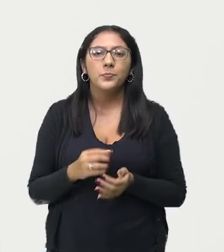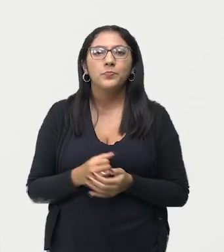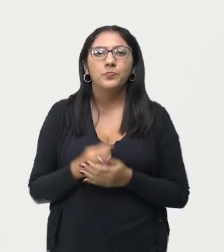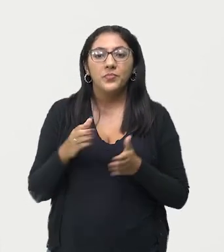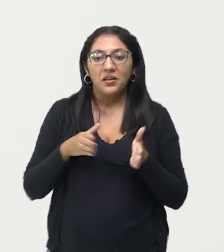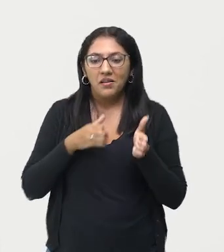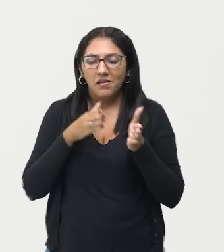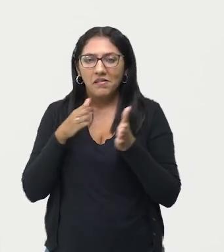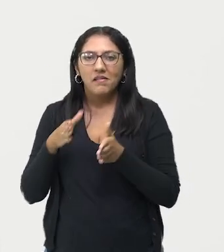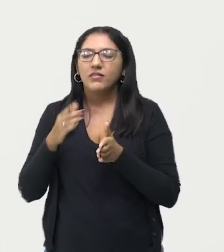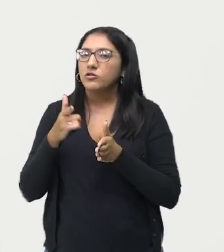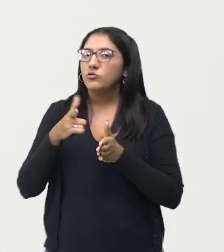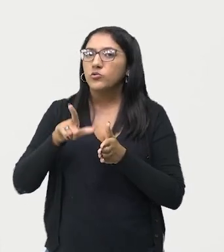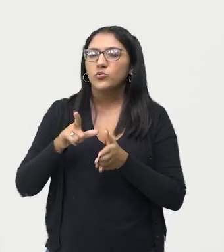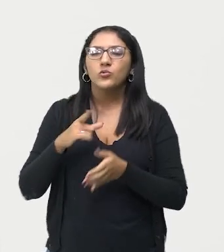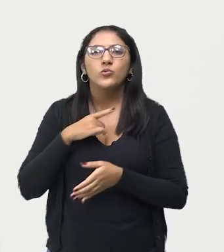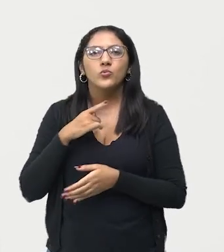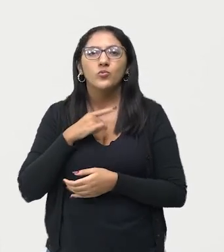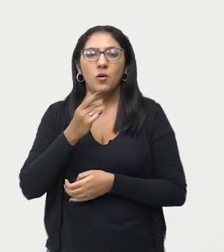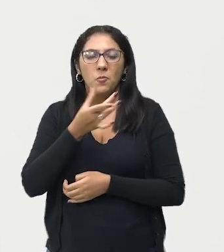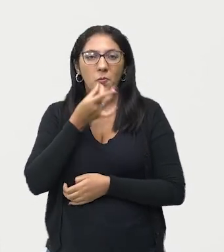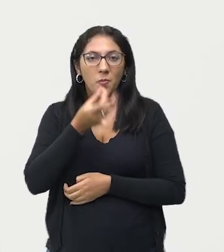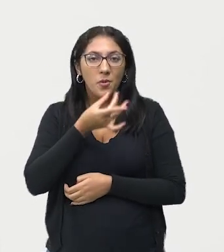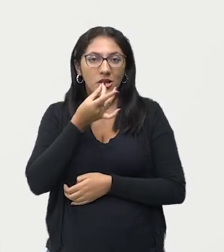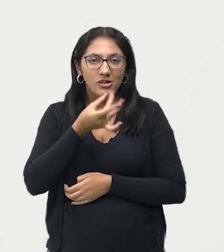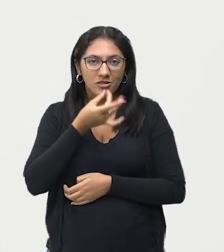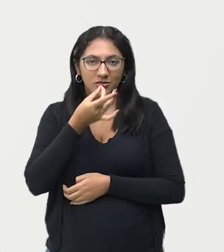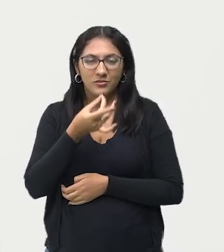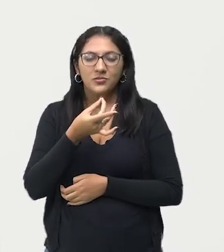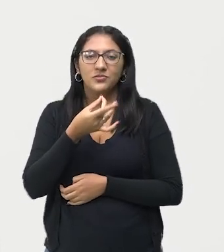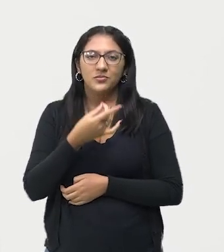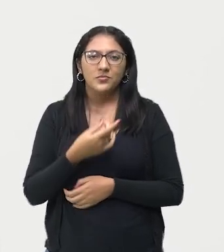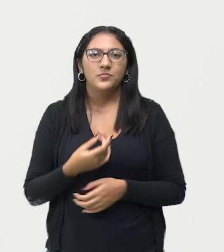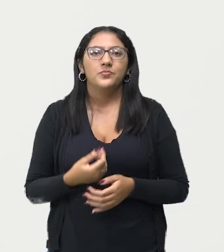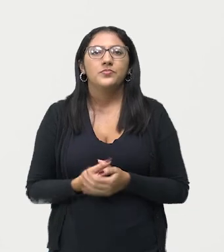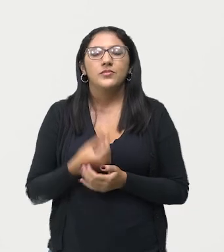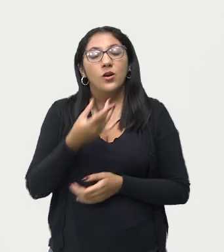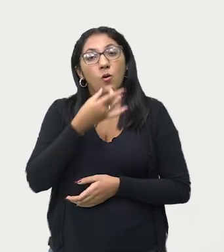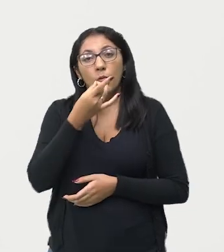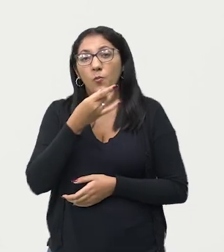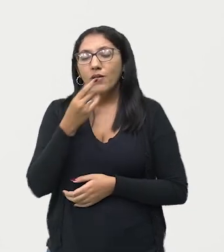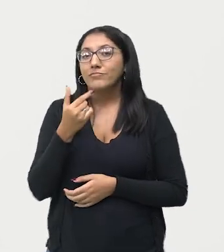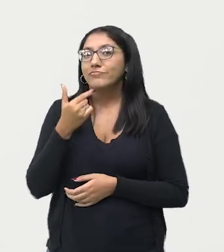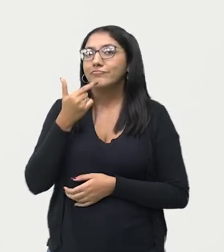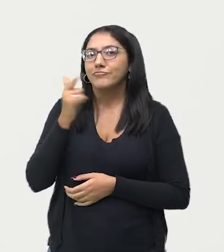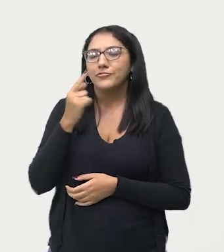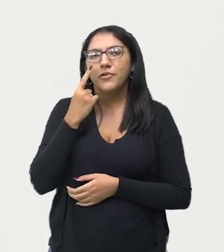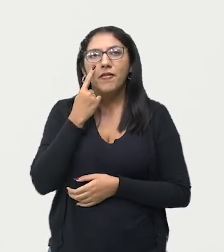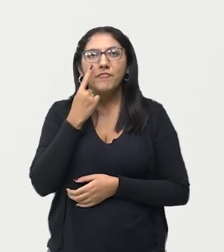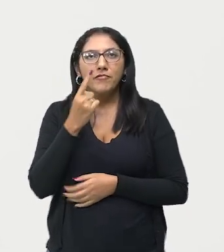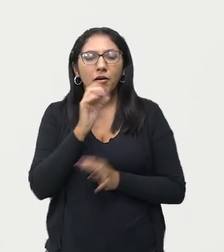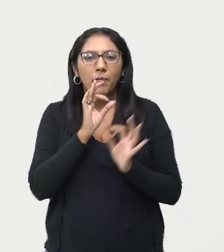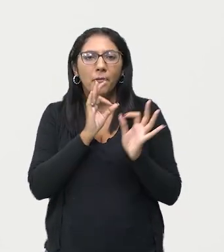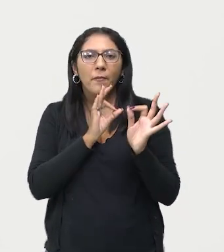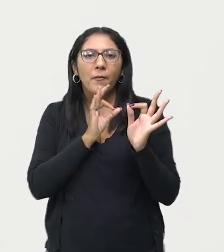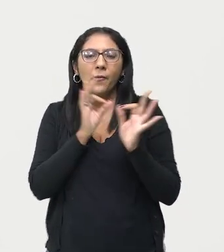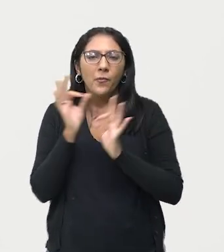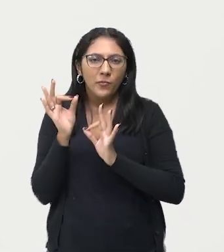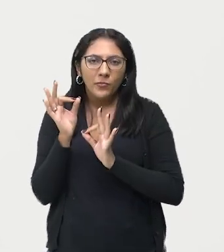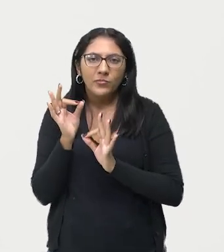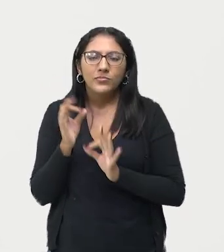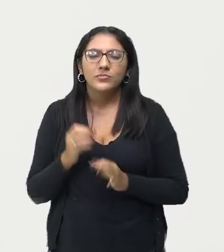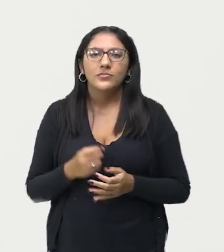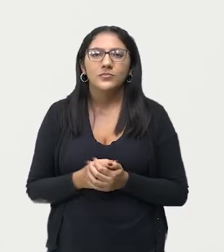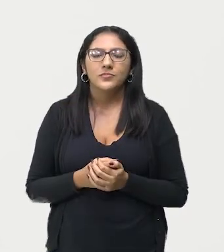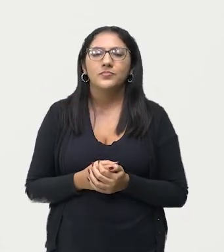aí, novamente, vem uma opinião dos outros sobre o fato acontecido. E qual é essa